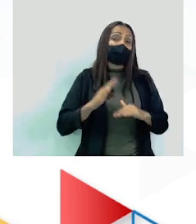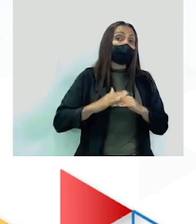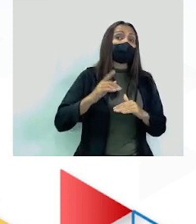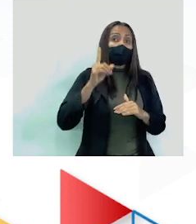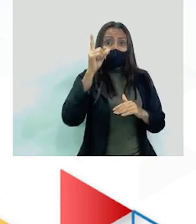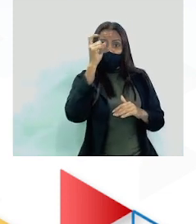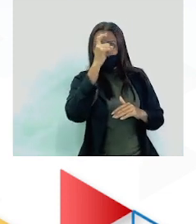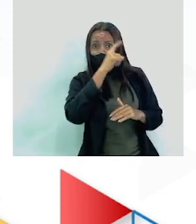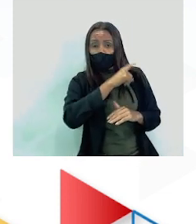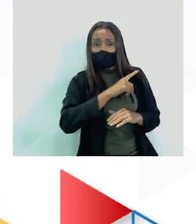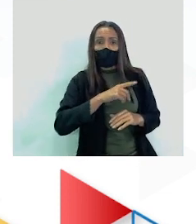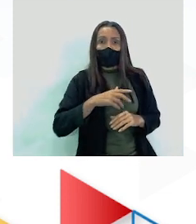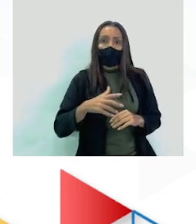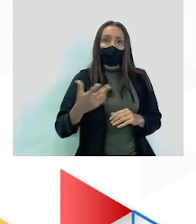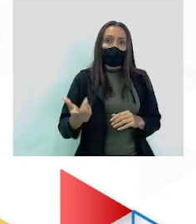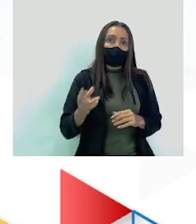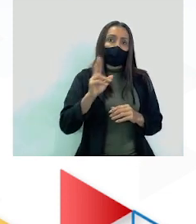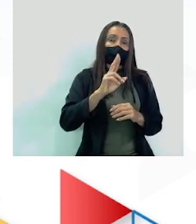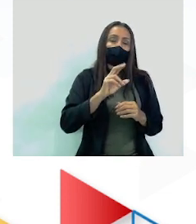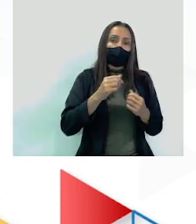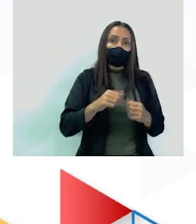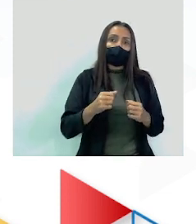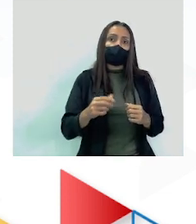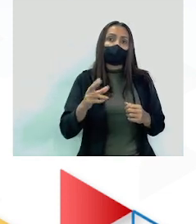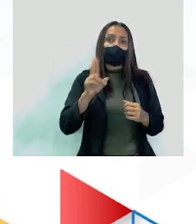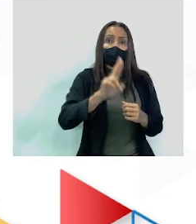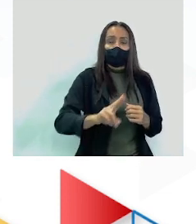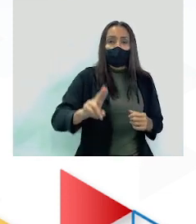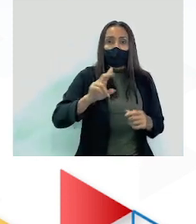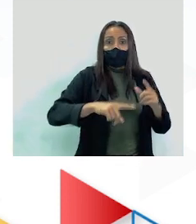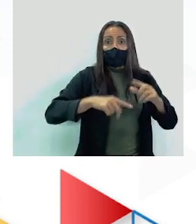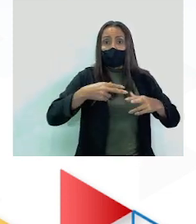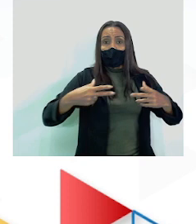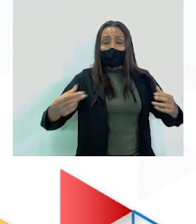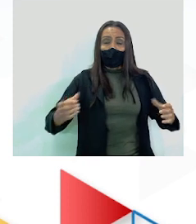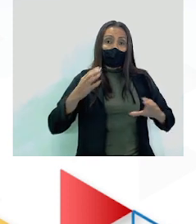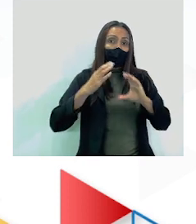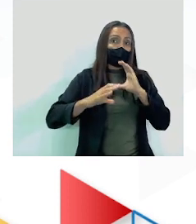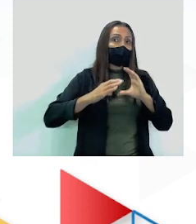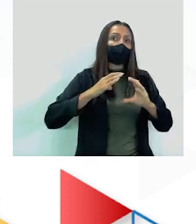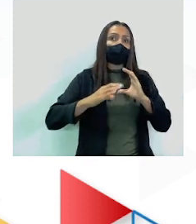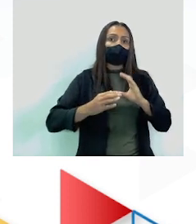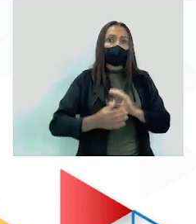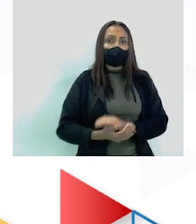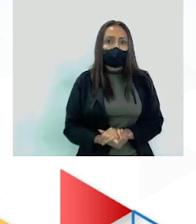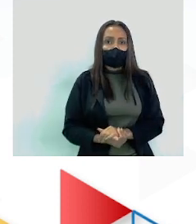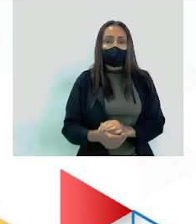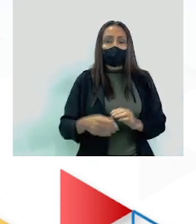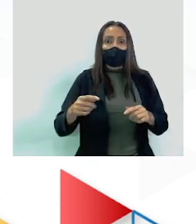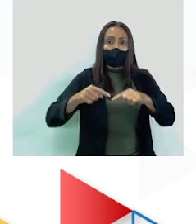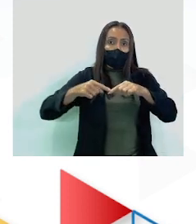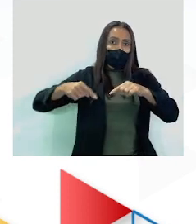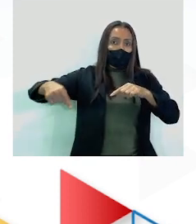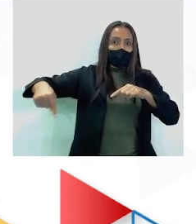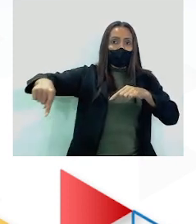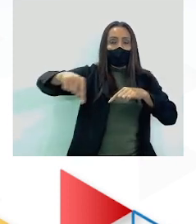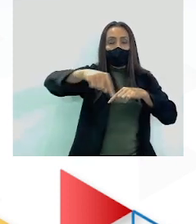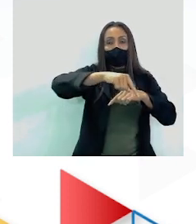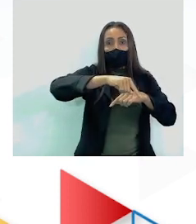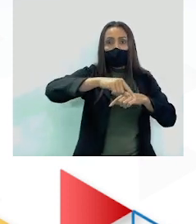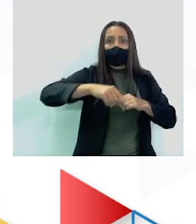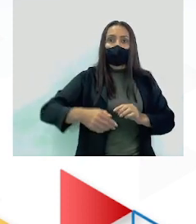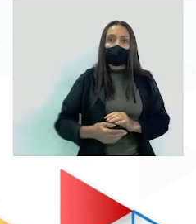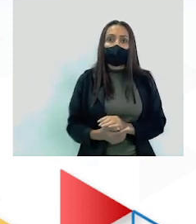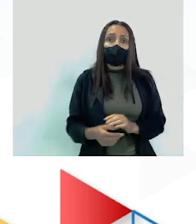difíceis, né? Aí já tem que fazer mais uso de material de comunicação mesmo. Assim como a circular, ela tem seu início e fim no mesmo ponto, só